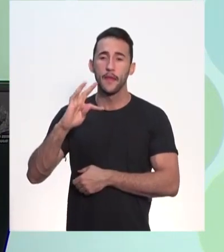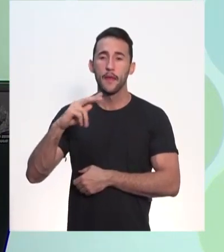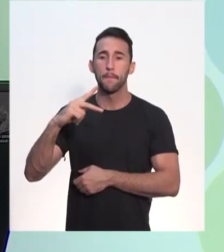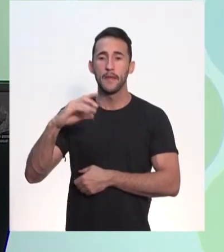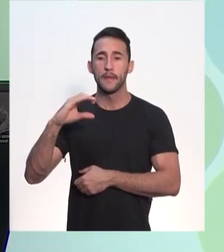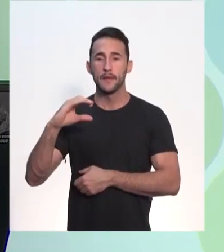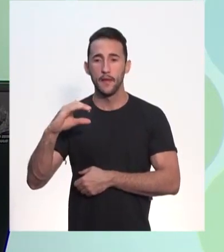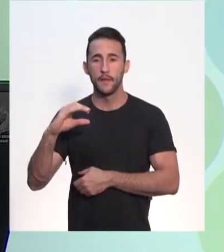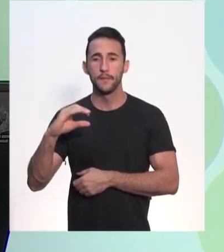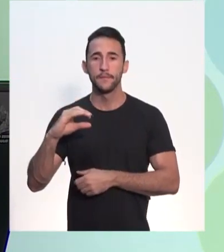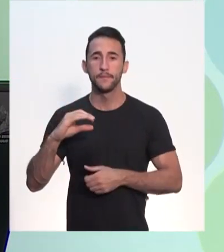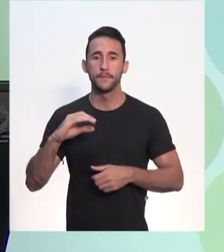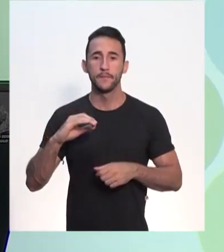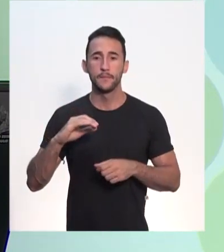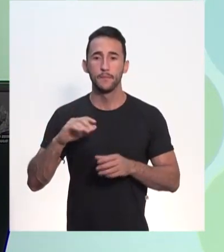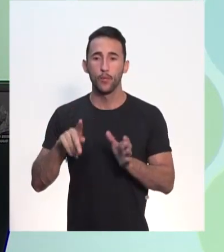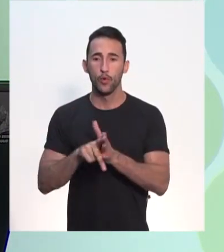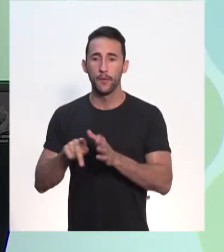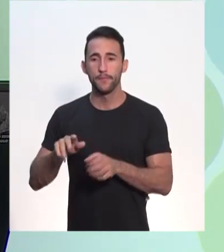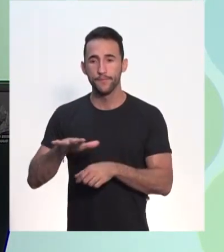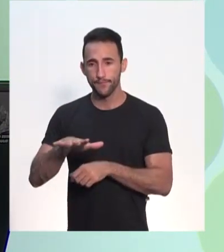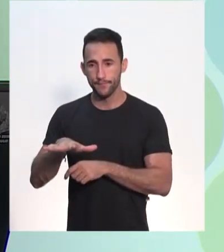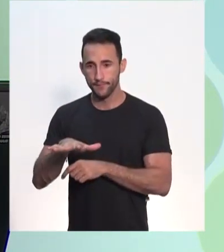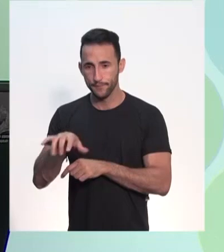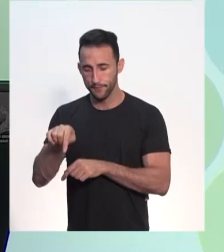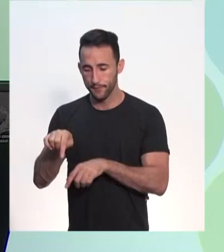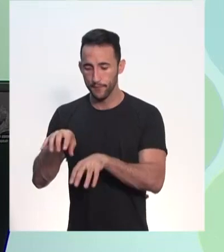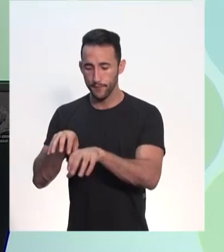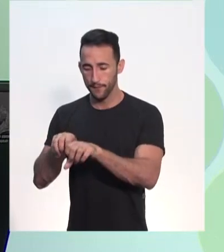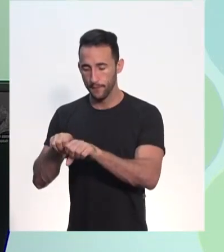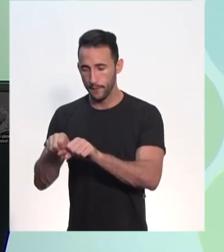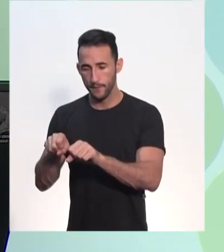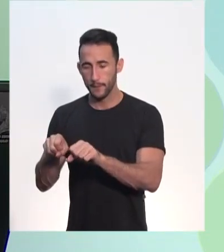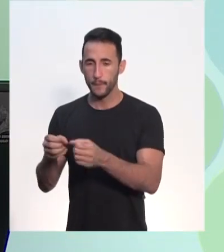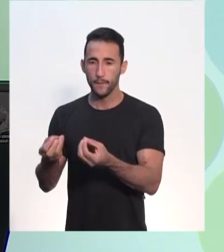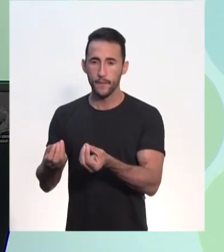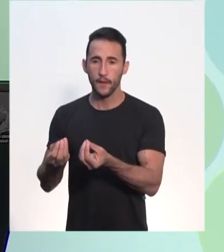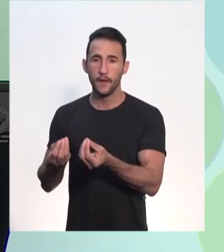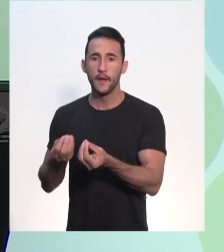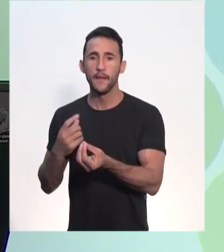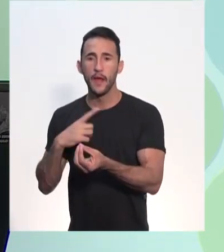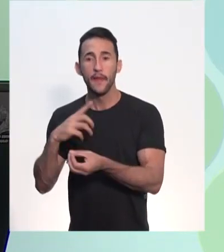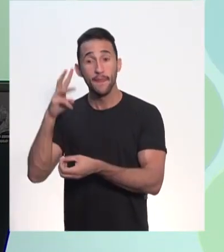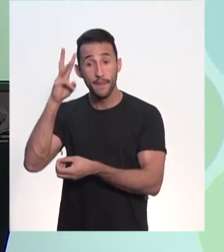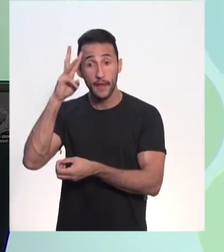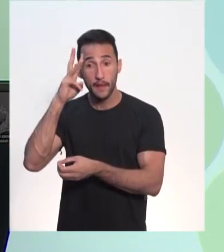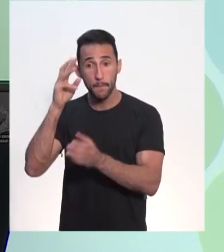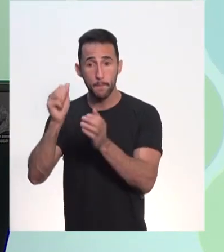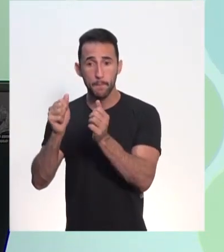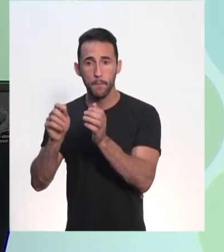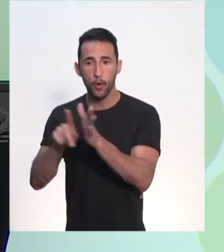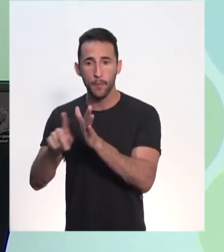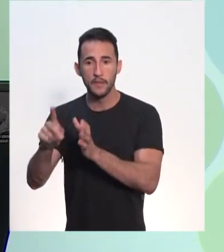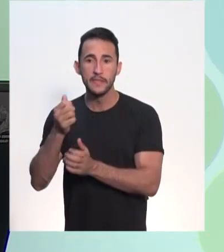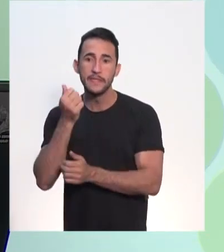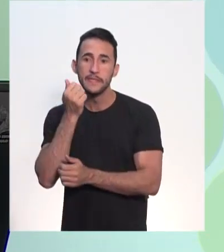para discutir tudo que foi desenvolvido, tudo que foi apresentado no planejamento da semana